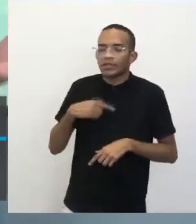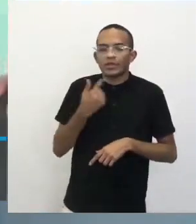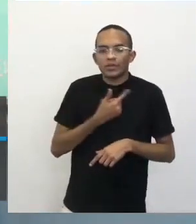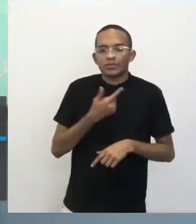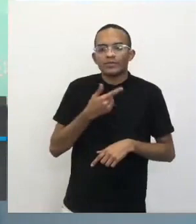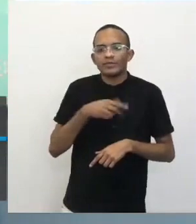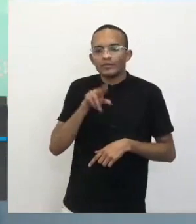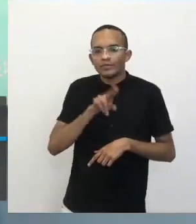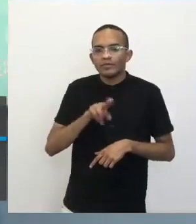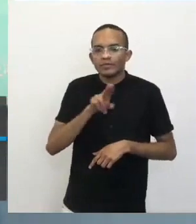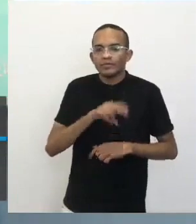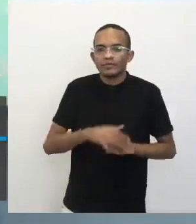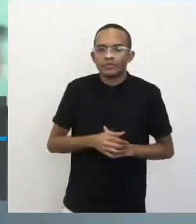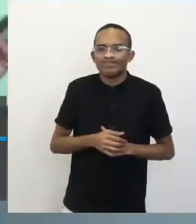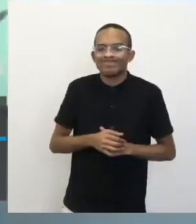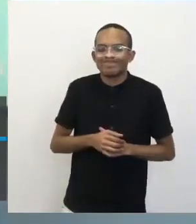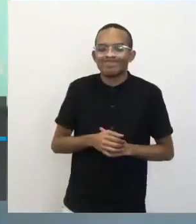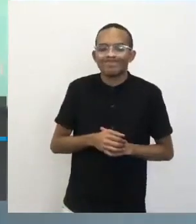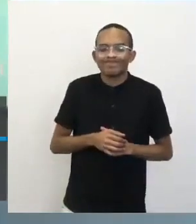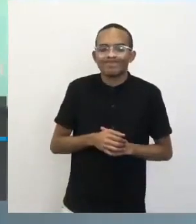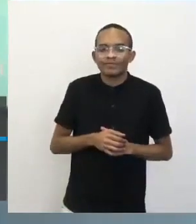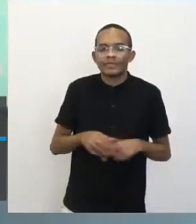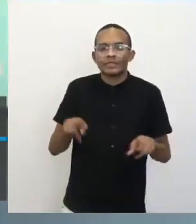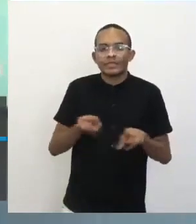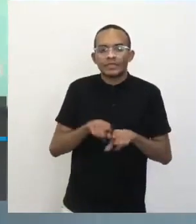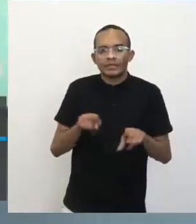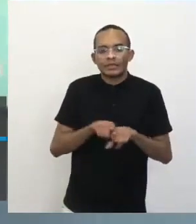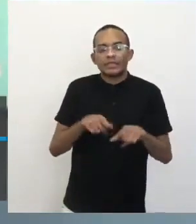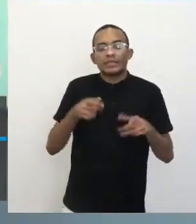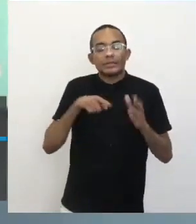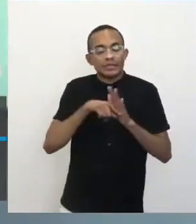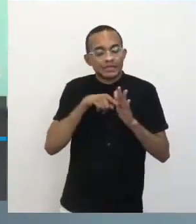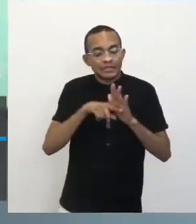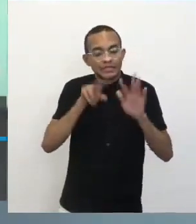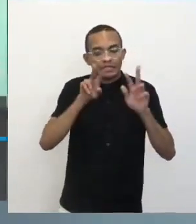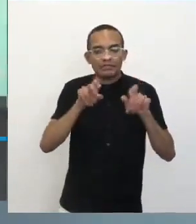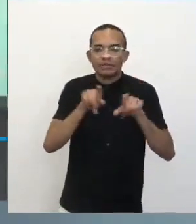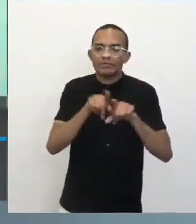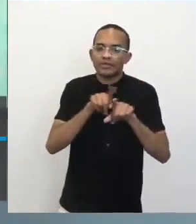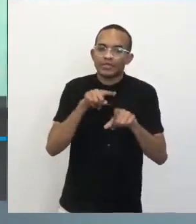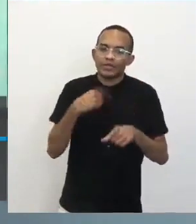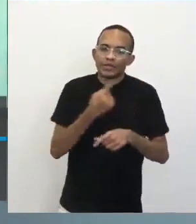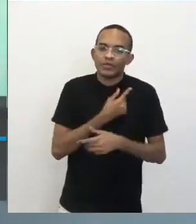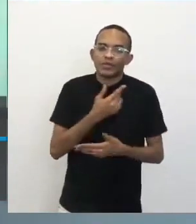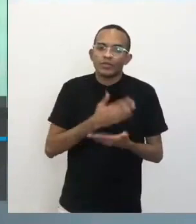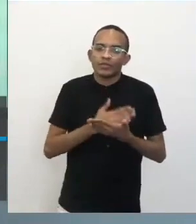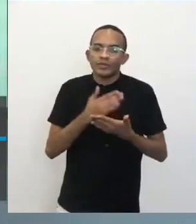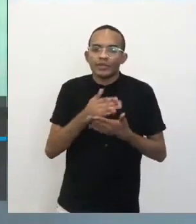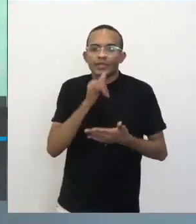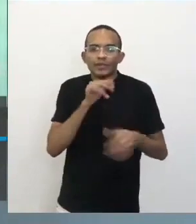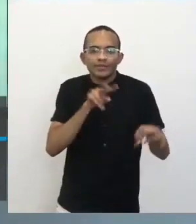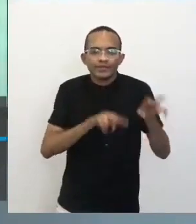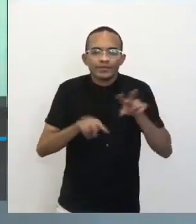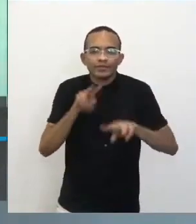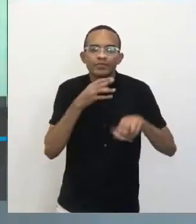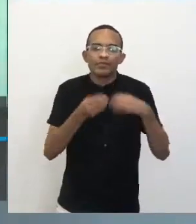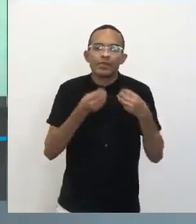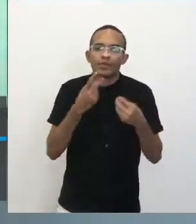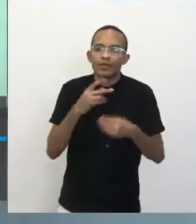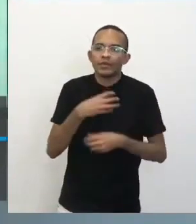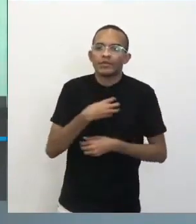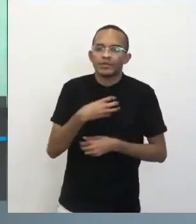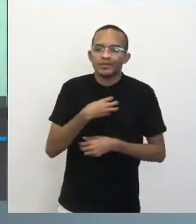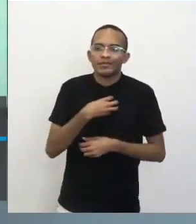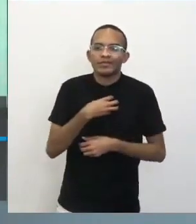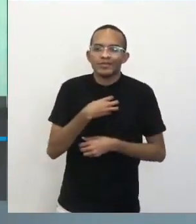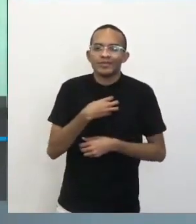apropria de todo o conhecimento possível que a gente precisa sobre aquele tema, para que a gente, então, comece a observar de que maneira, que